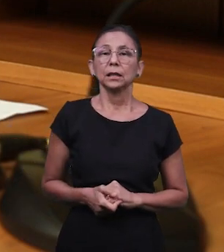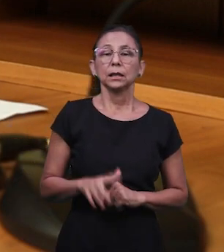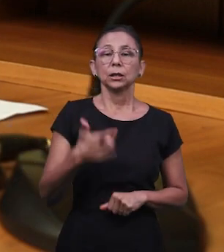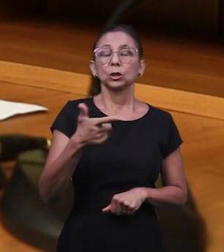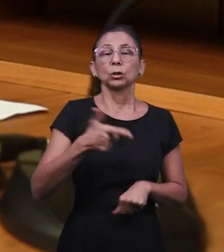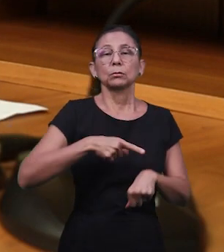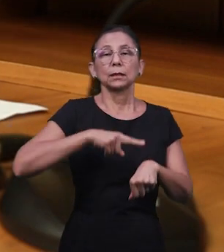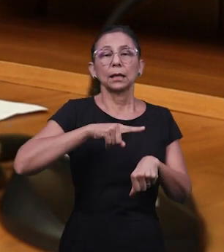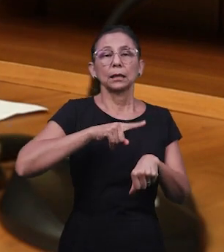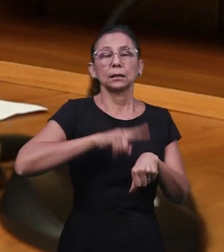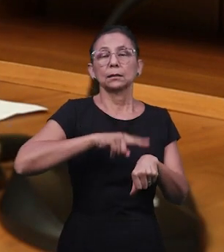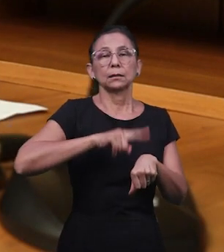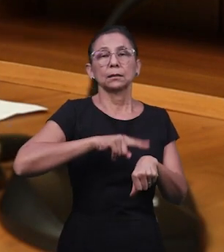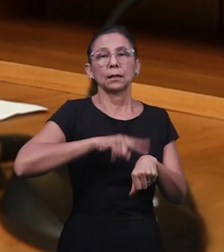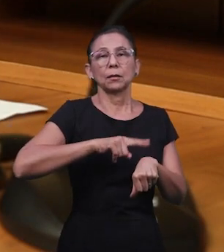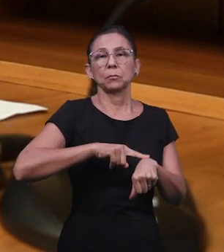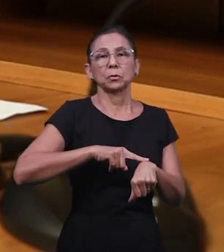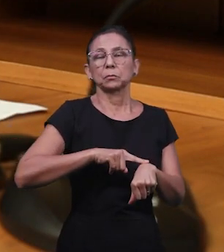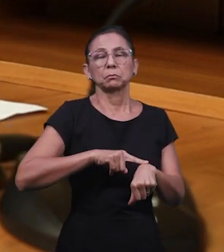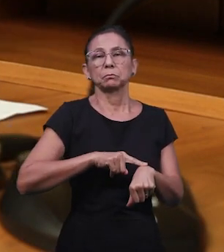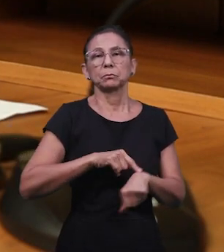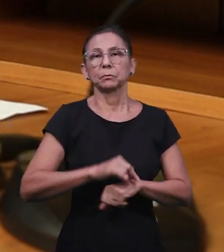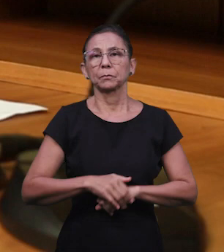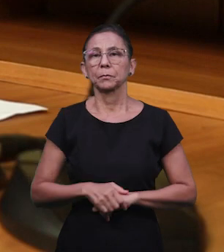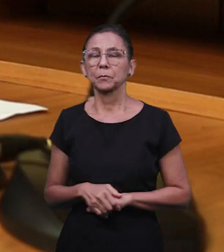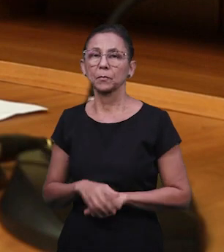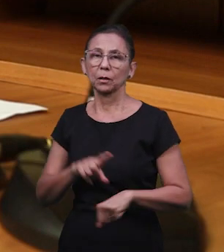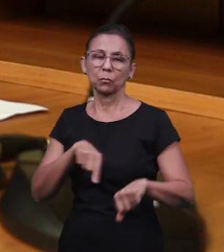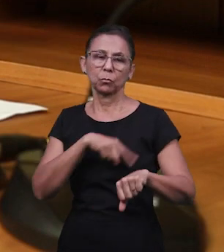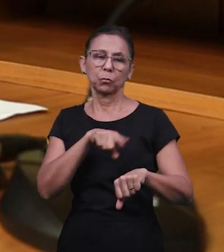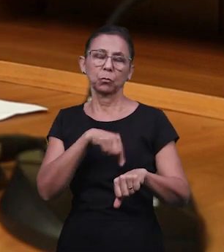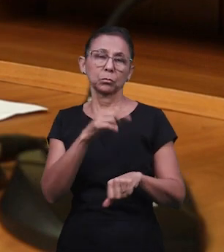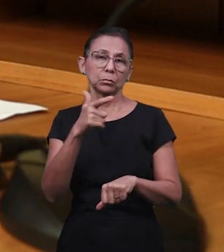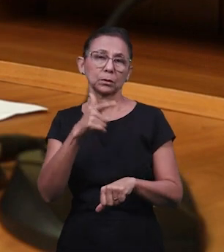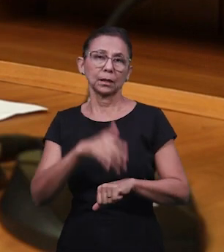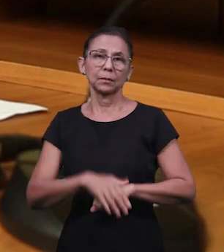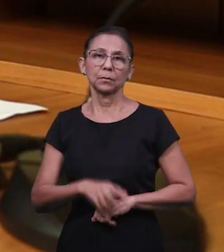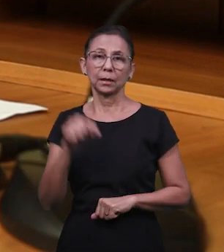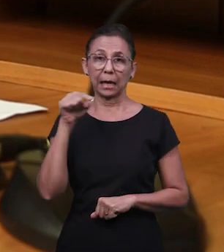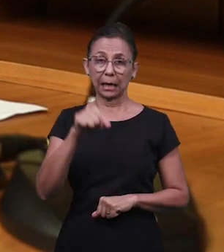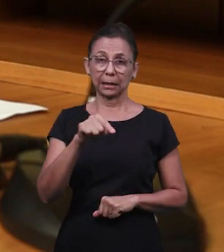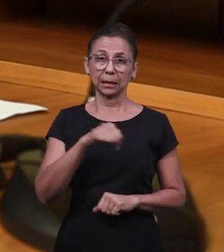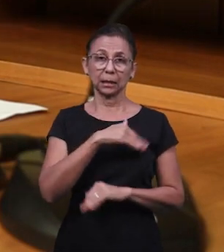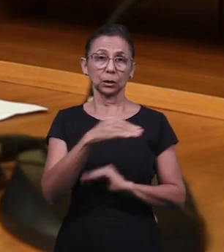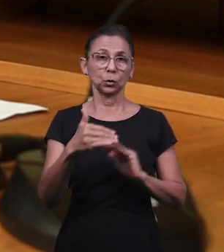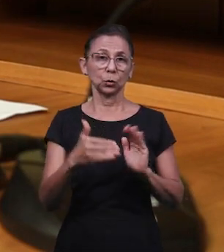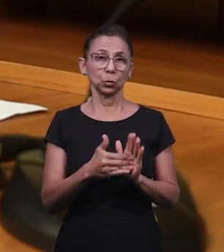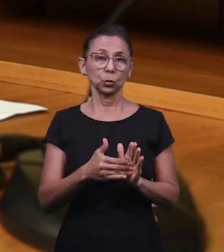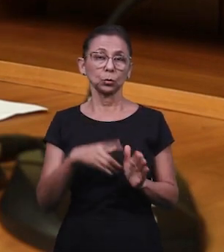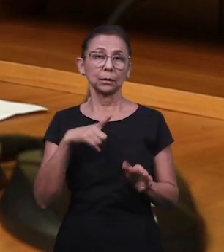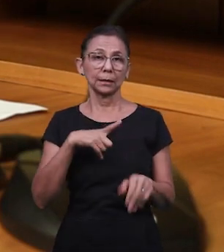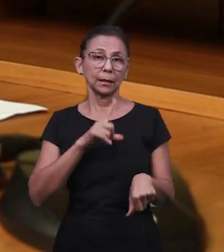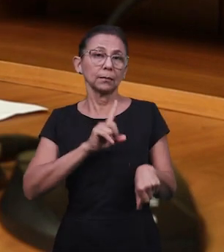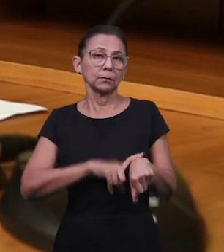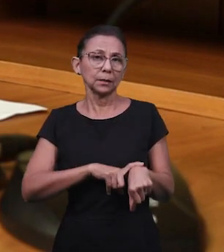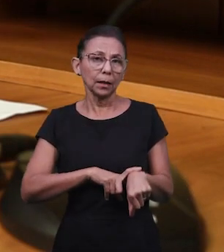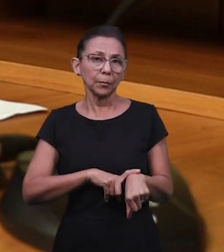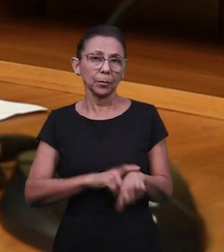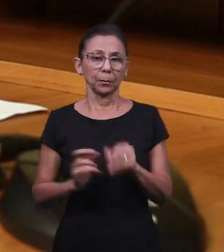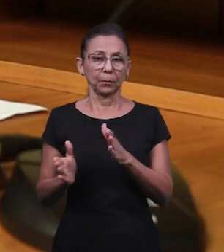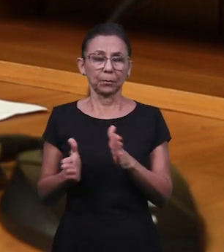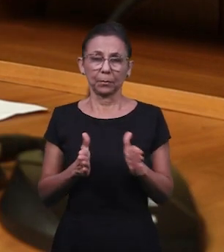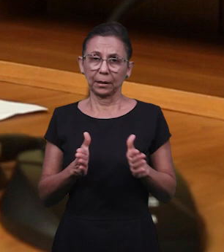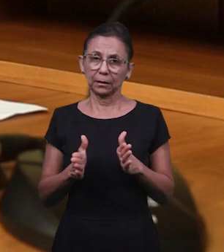tempo. Enquanto que aqui, nessa nossa vida, tudo é passageiro e terreno, aquilo que vem da eternidade não